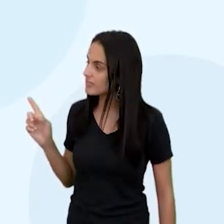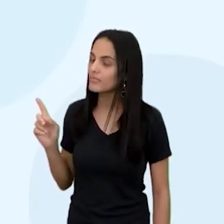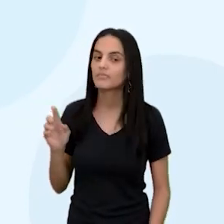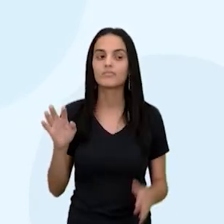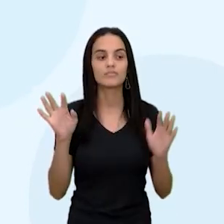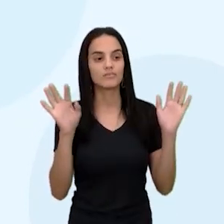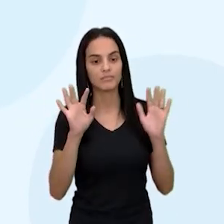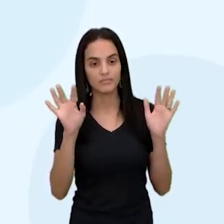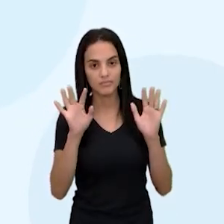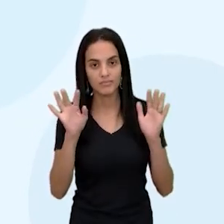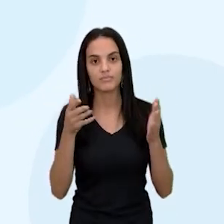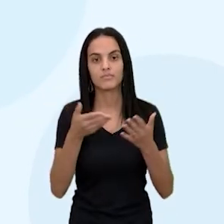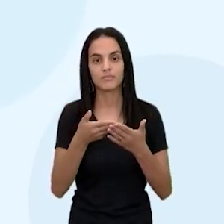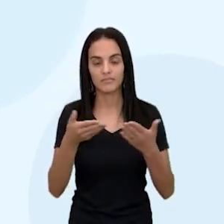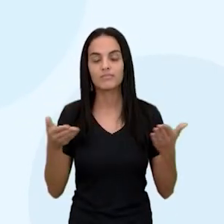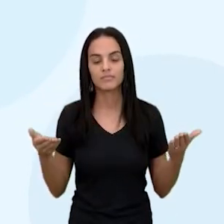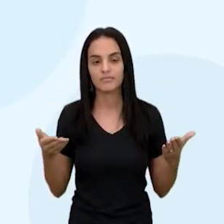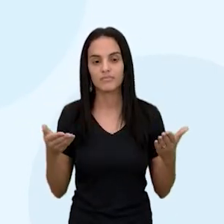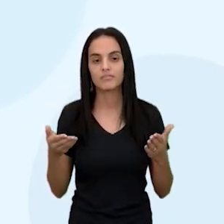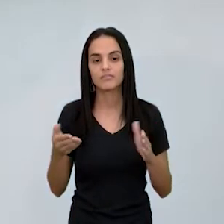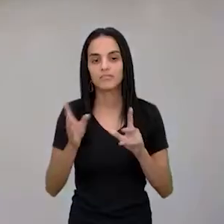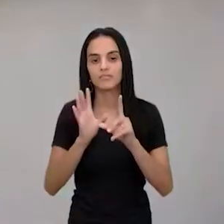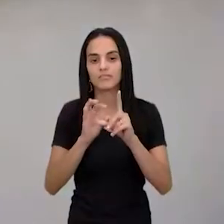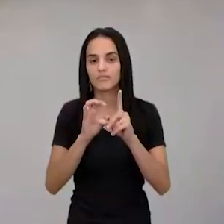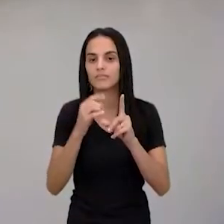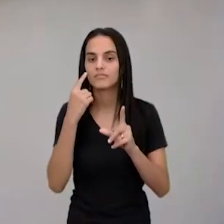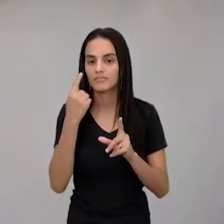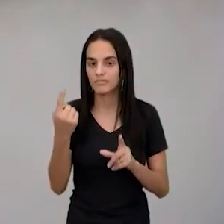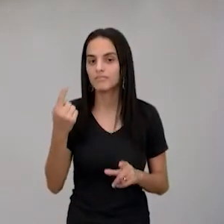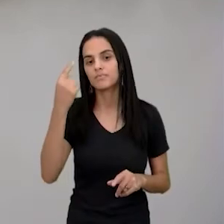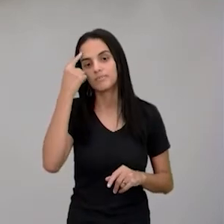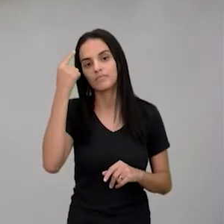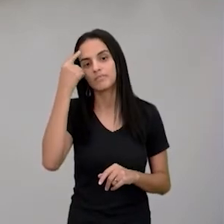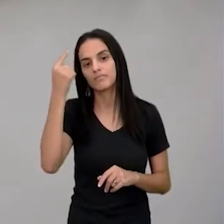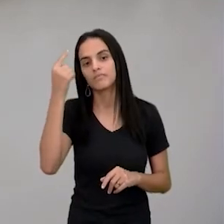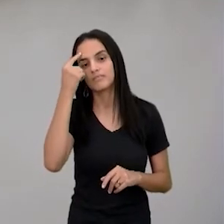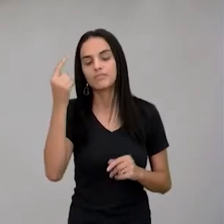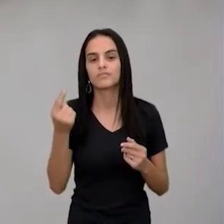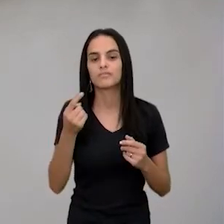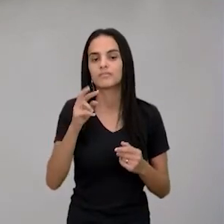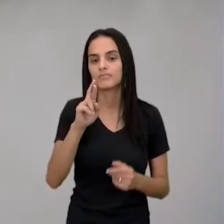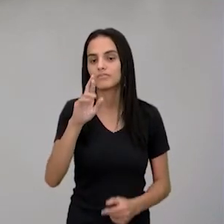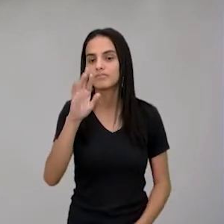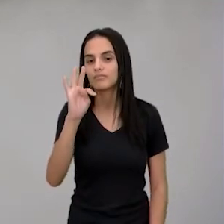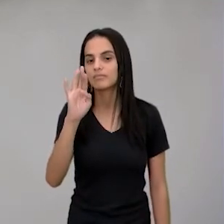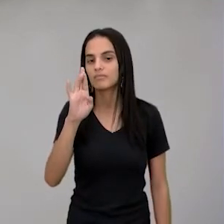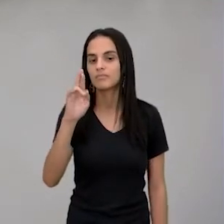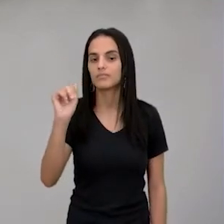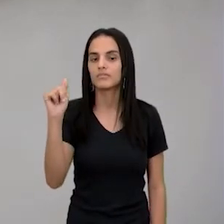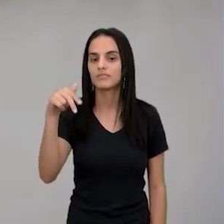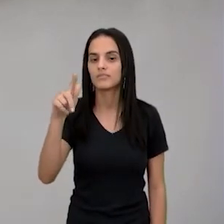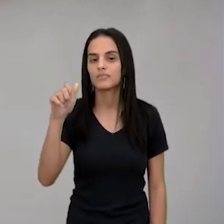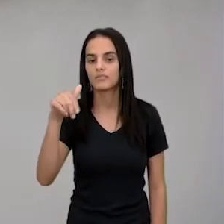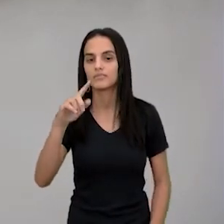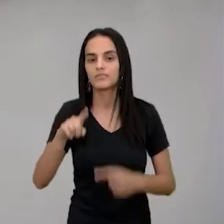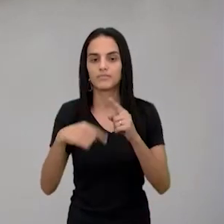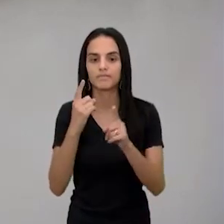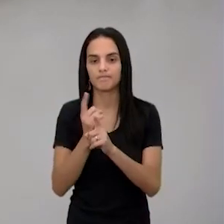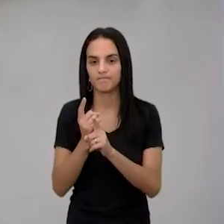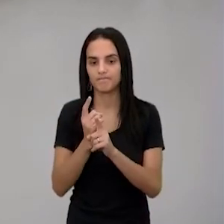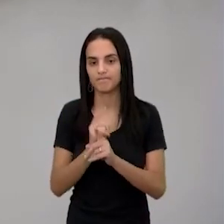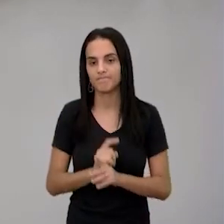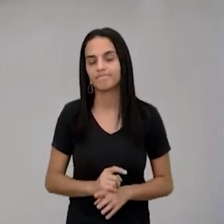vai causar um impacto melhor, né, na sociedade ou um impacto melhor na agricultura. depois que a